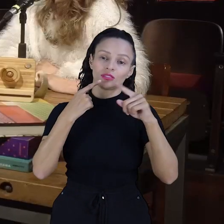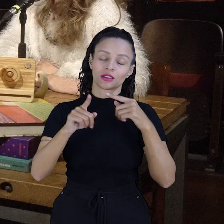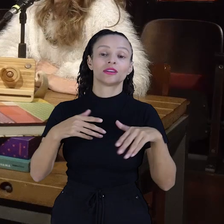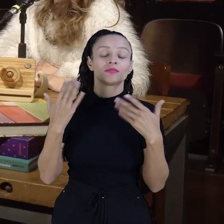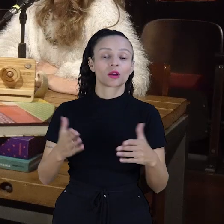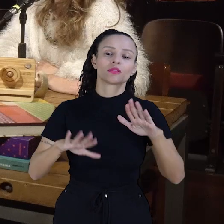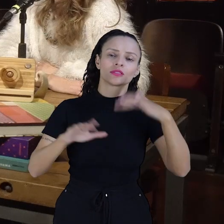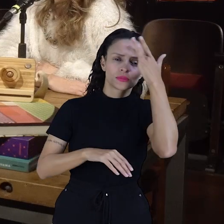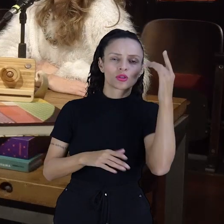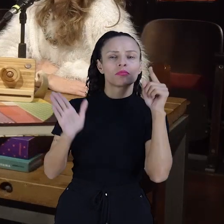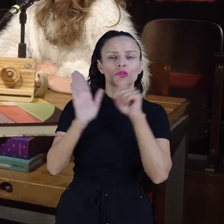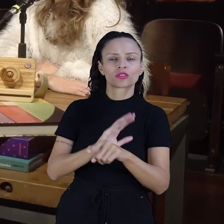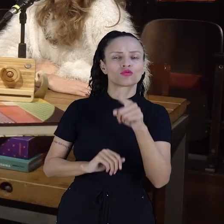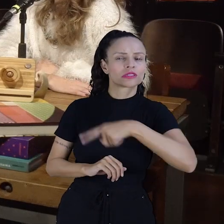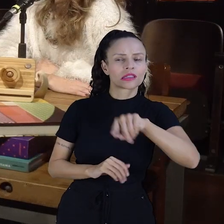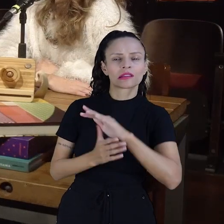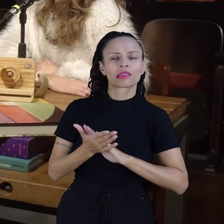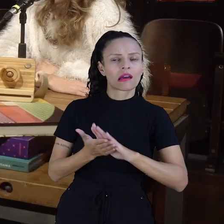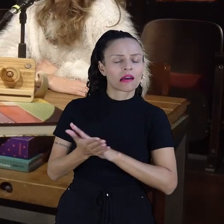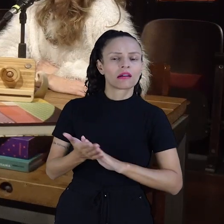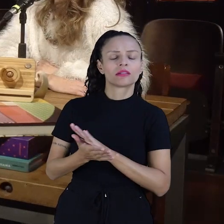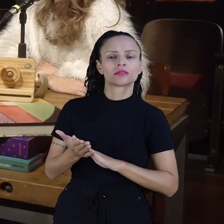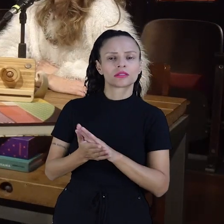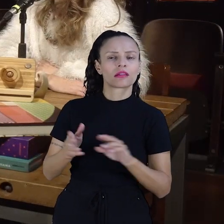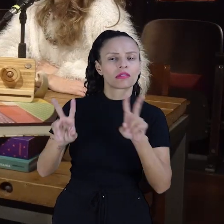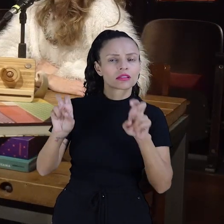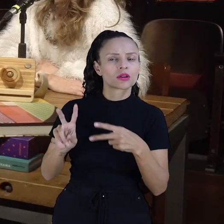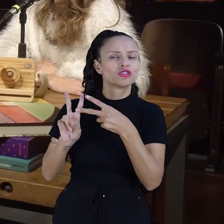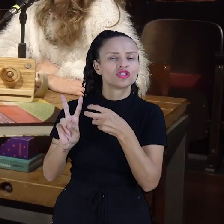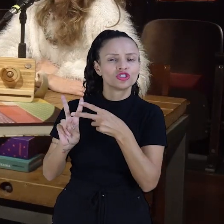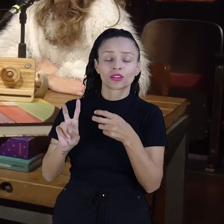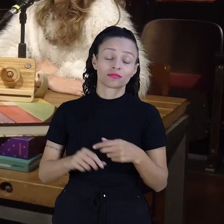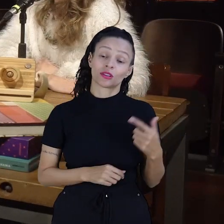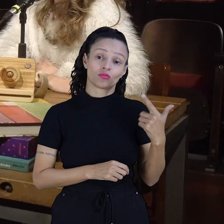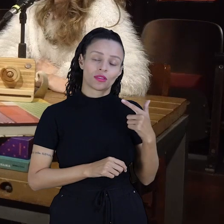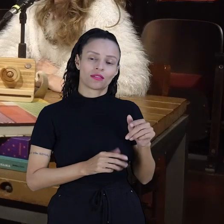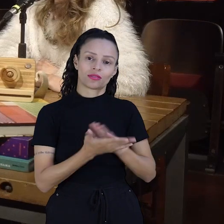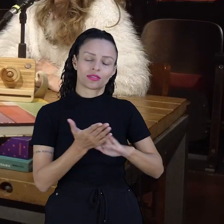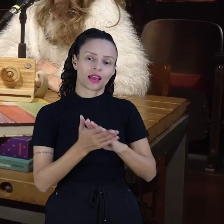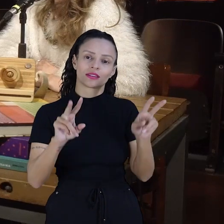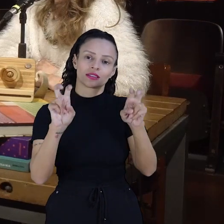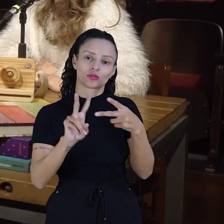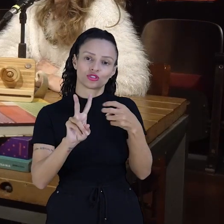música. Então, às vezes, as pessoas perguntam, mas vocês não têm nada de questões indígenas? Não temos.